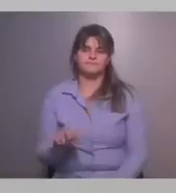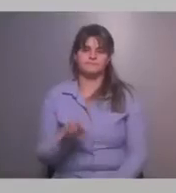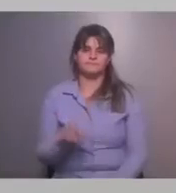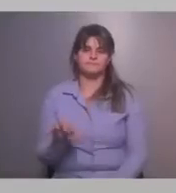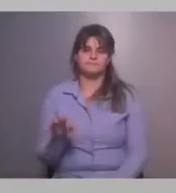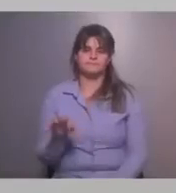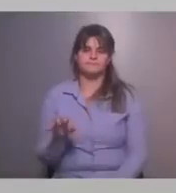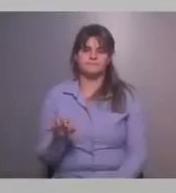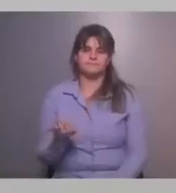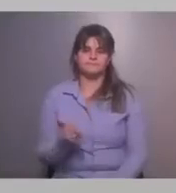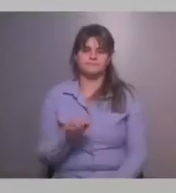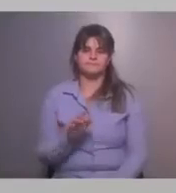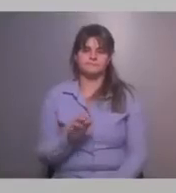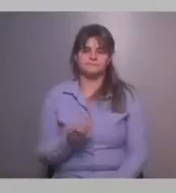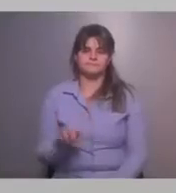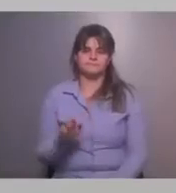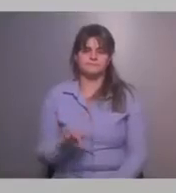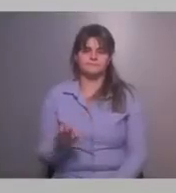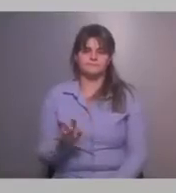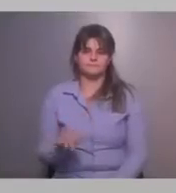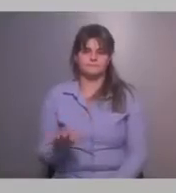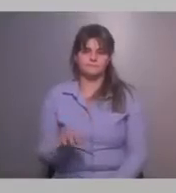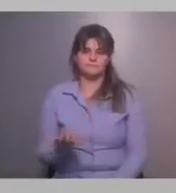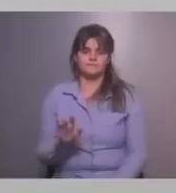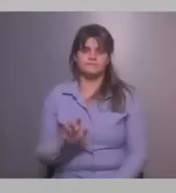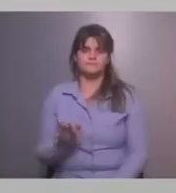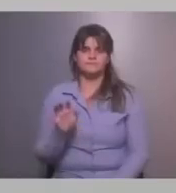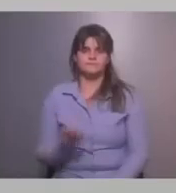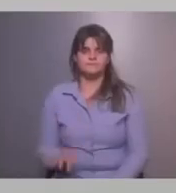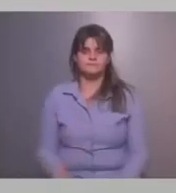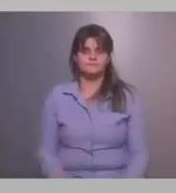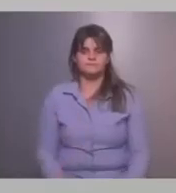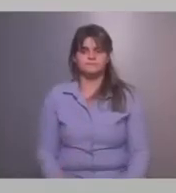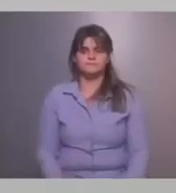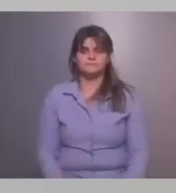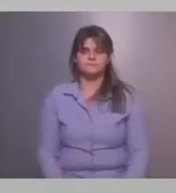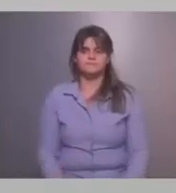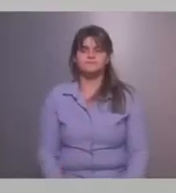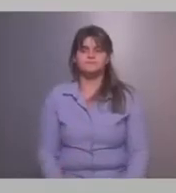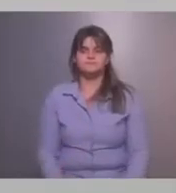Thank you.